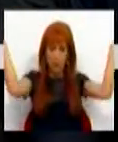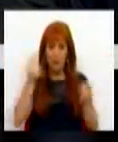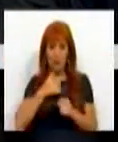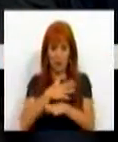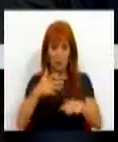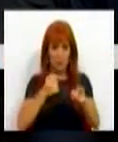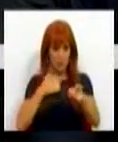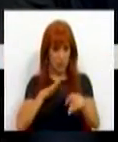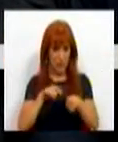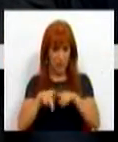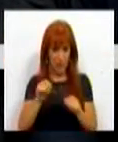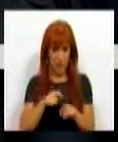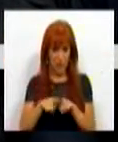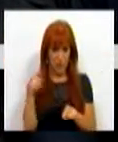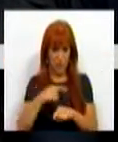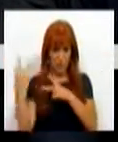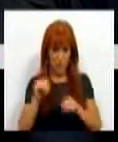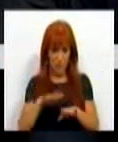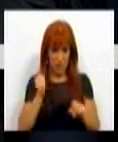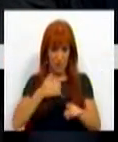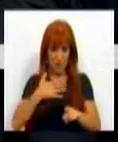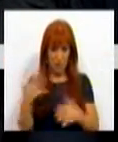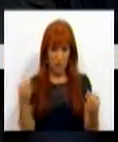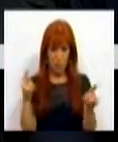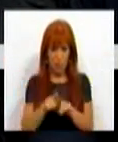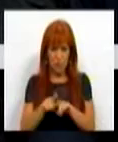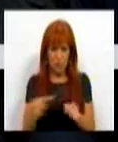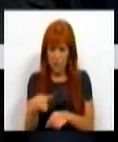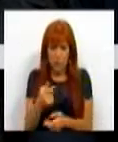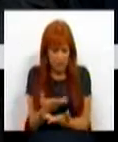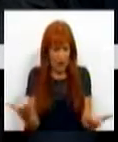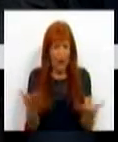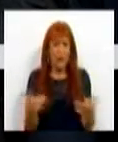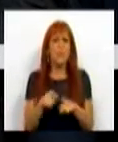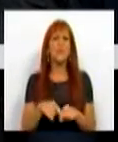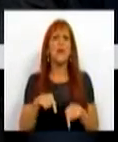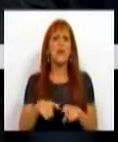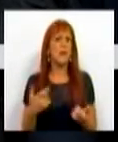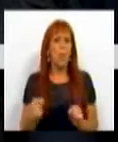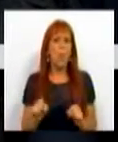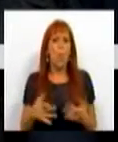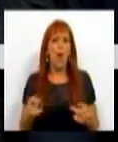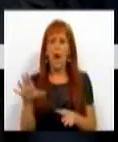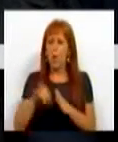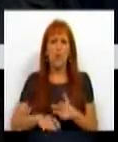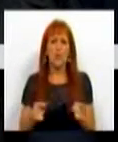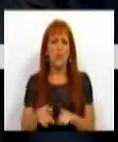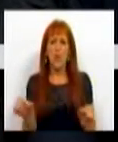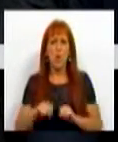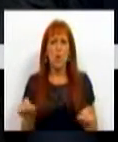tanto pela vossa política, pela tal política de austeridade, que fez com que as empresas, obviamente, ficassem na situação em questão e que não têm, obviamente, condições